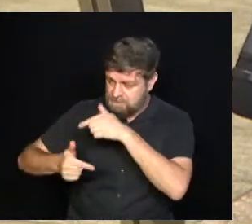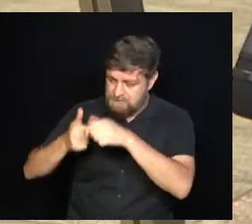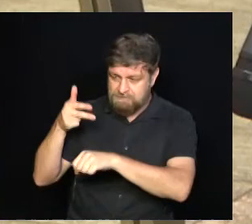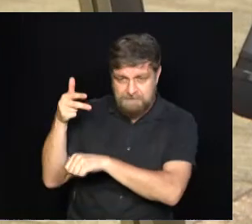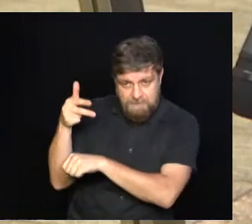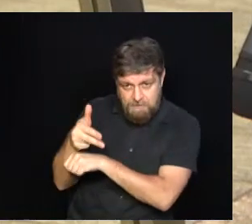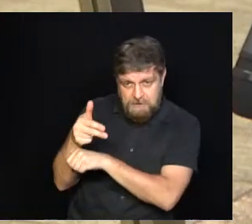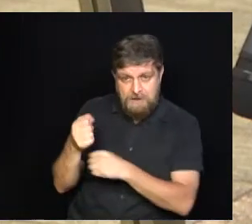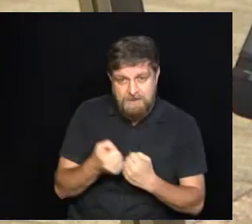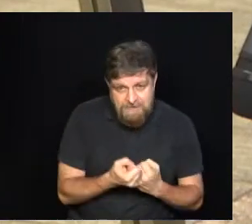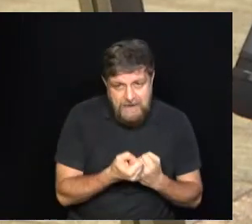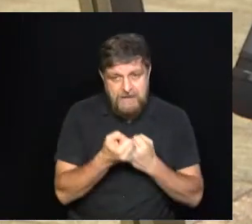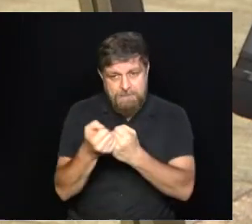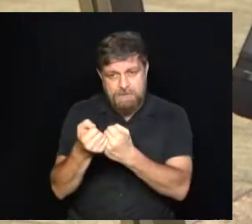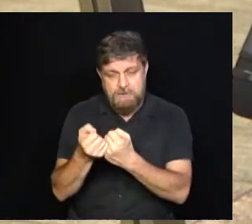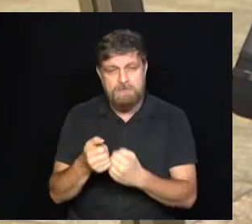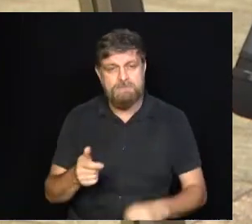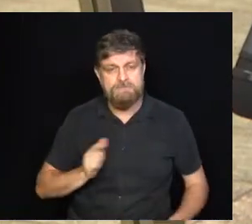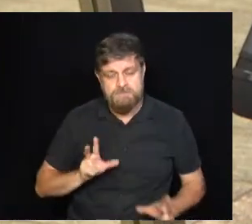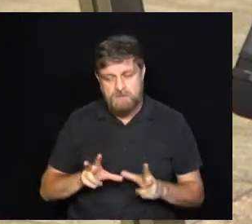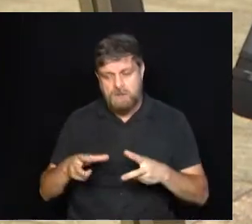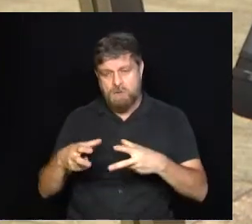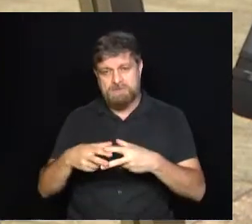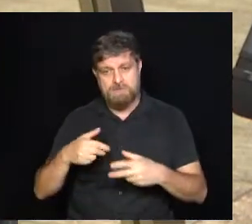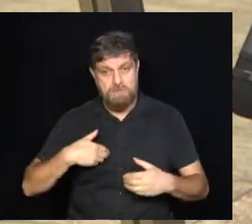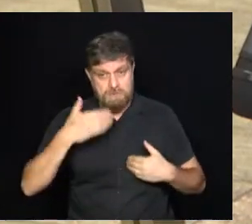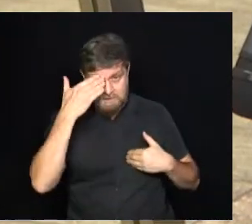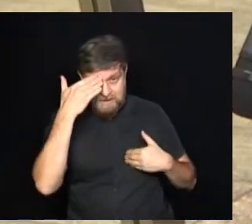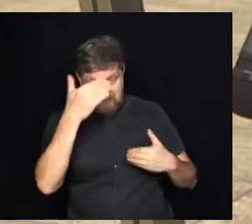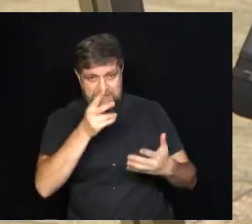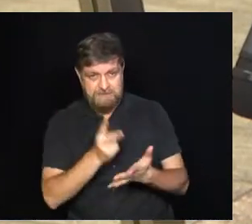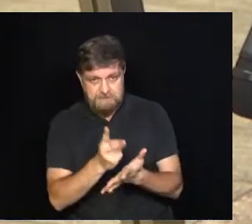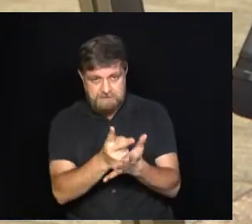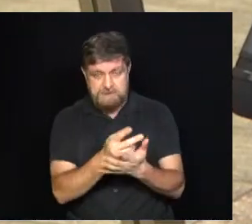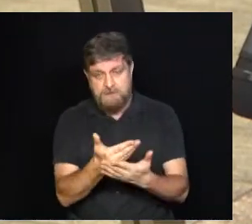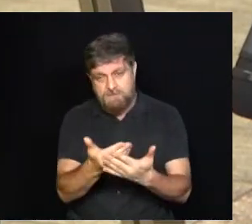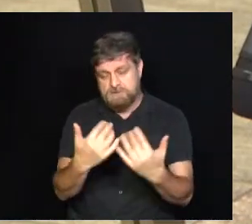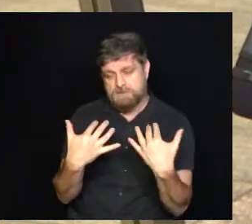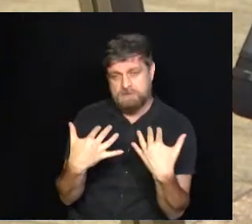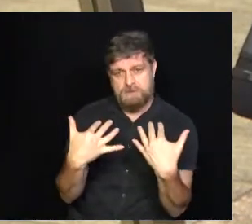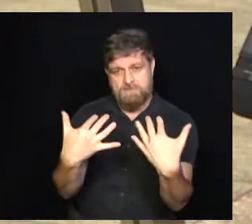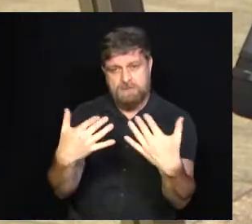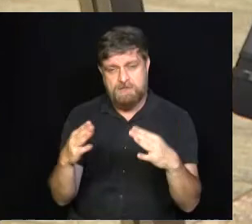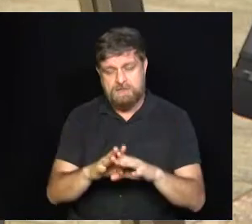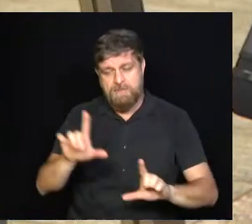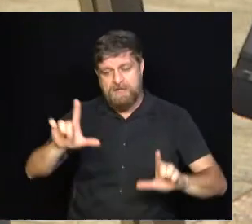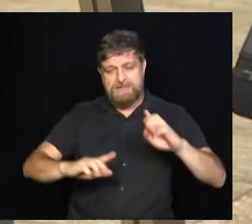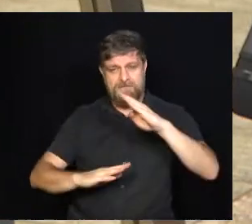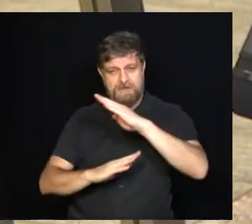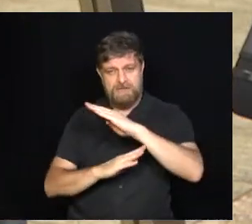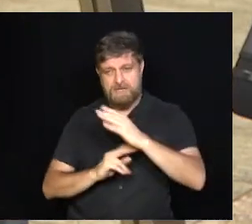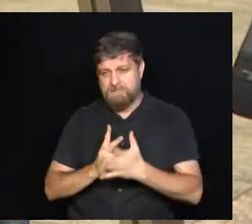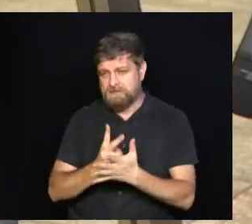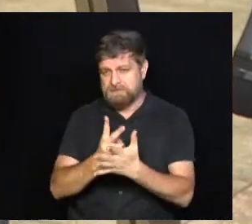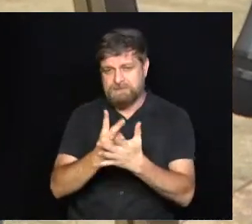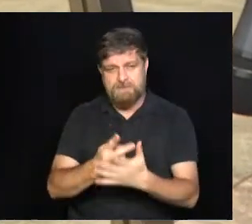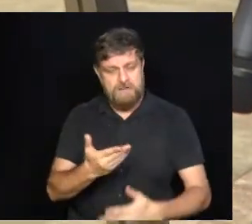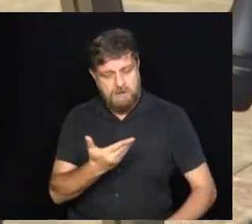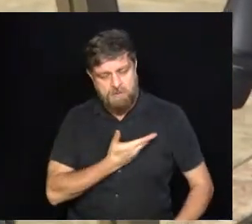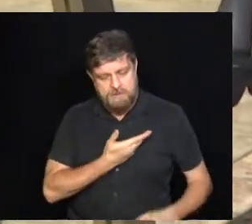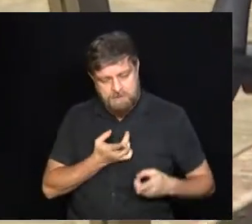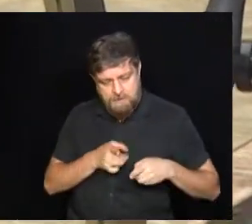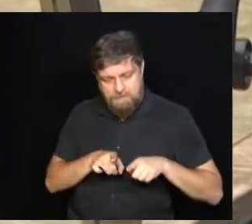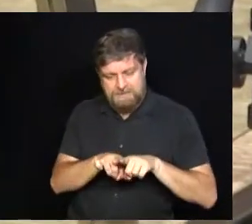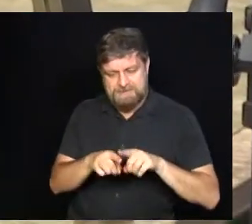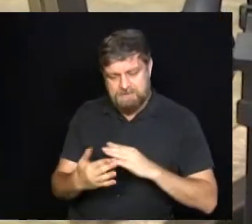continuar acompanhando o trabalho da comissão. Eu que agradeço sempre você que está em casa, agradeço a TV Câmara, sempre uma amiga, uma parceira que tem